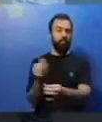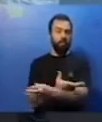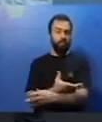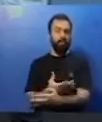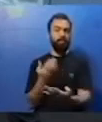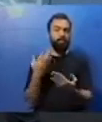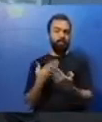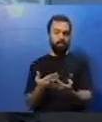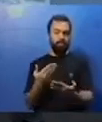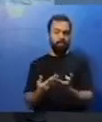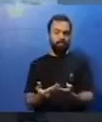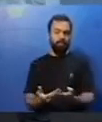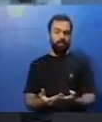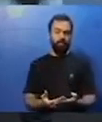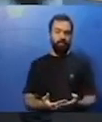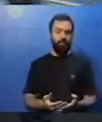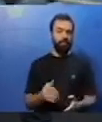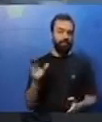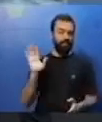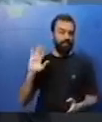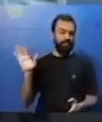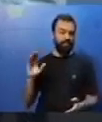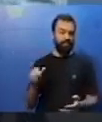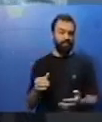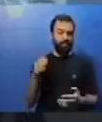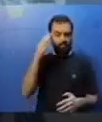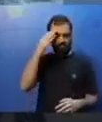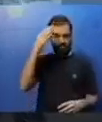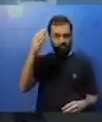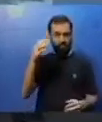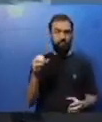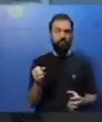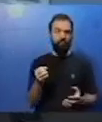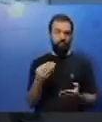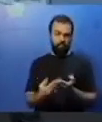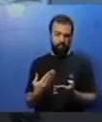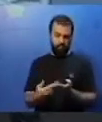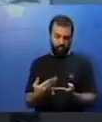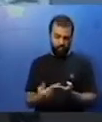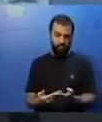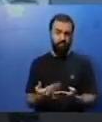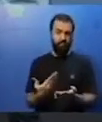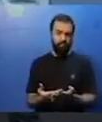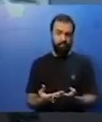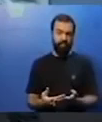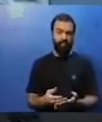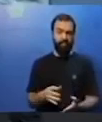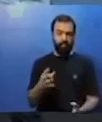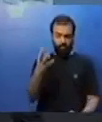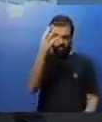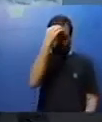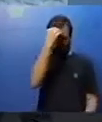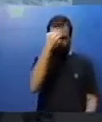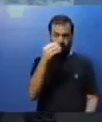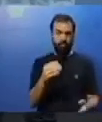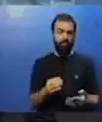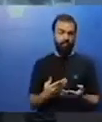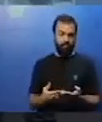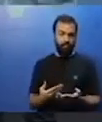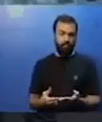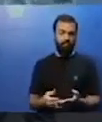é a nossa aula de hoje. Até a próxima. Estudem em casa. Revejam a aula.